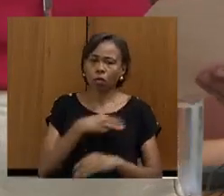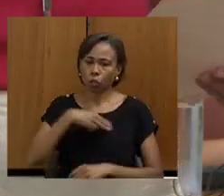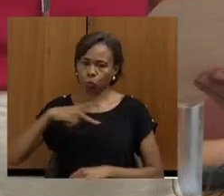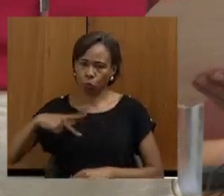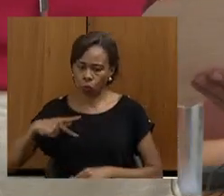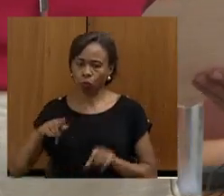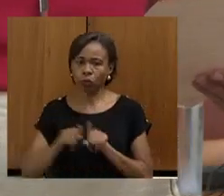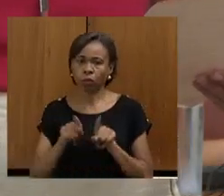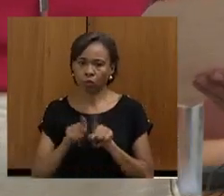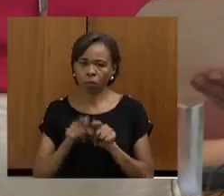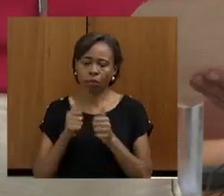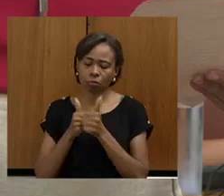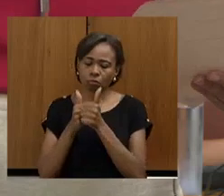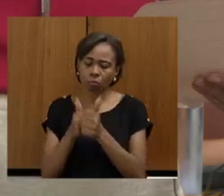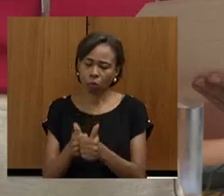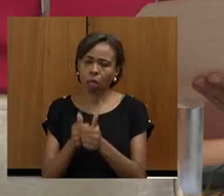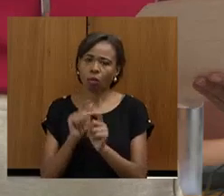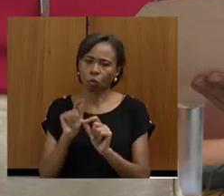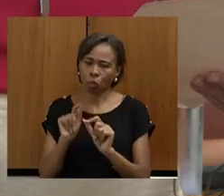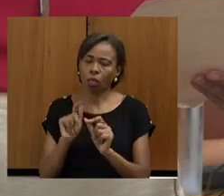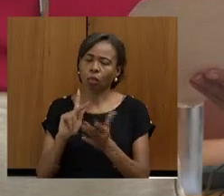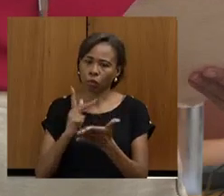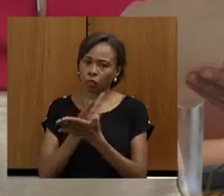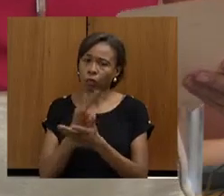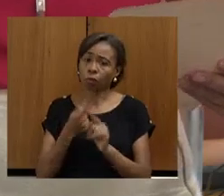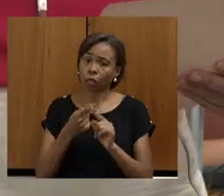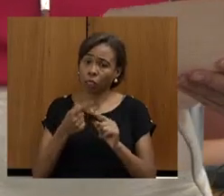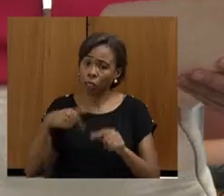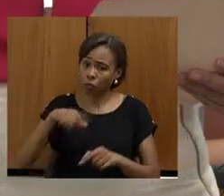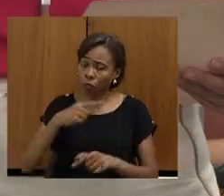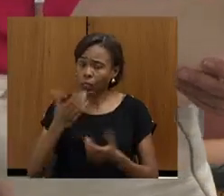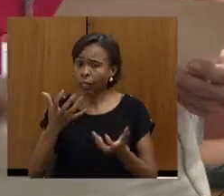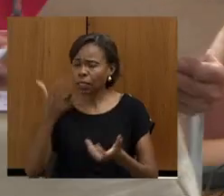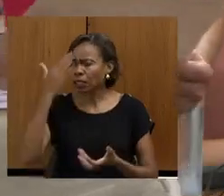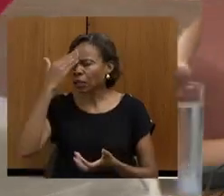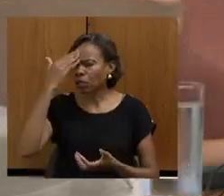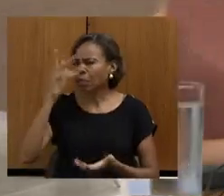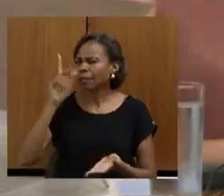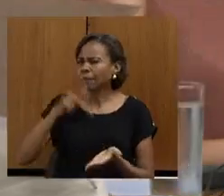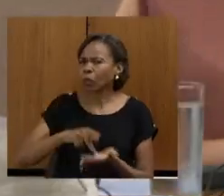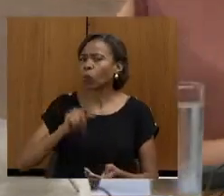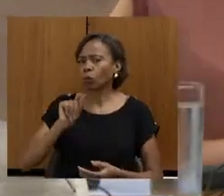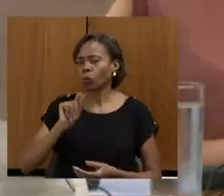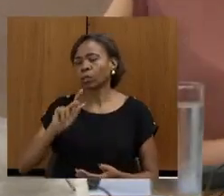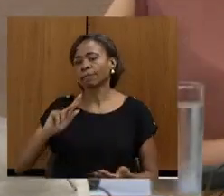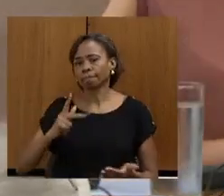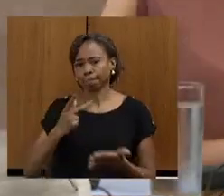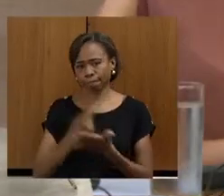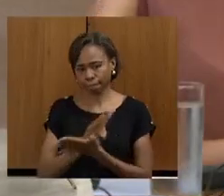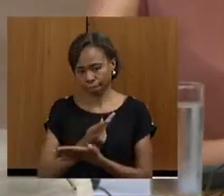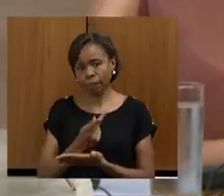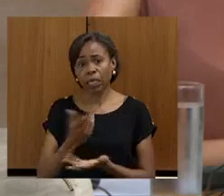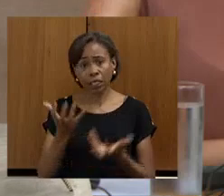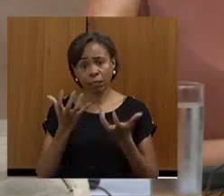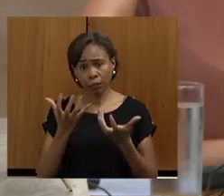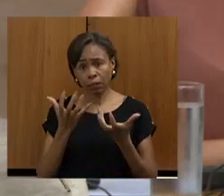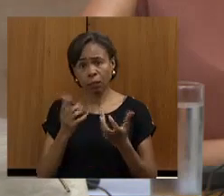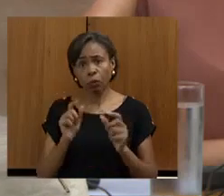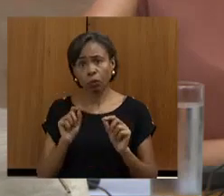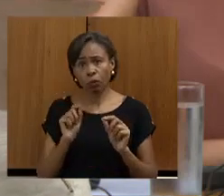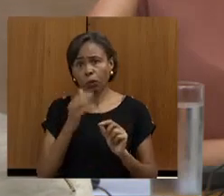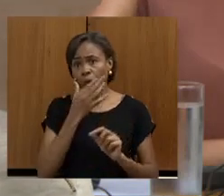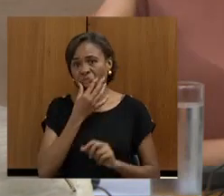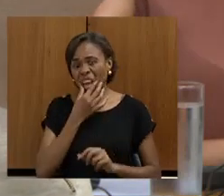Nós vamos acompanhar esse caso de perto, porque a gente quer entender realmente o que aconteceu e a gente quer que seja